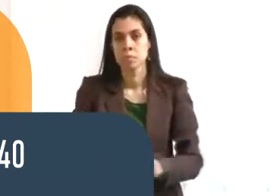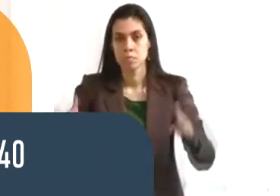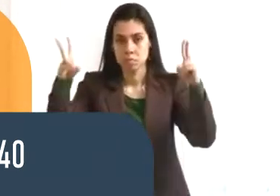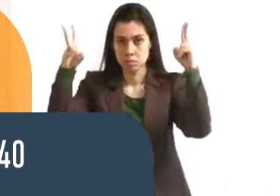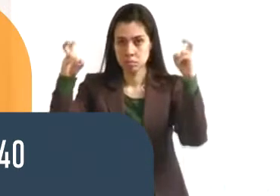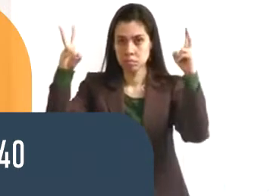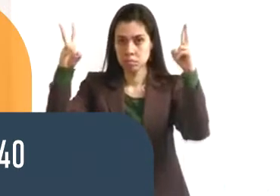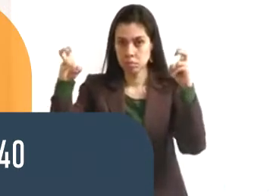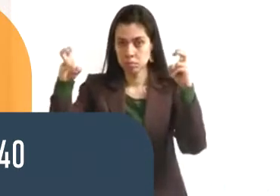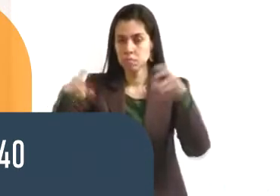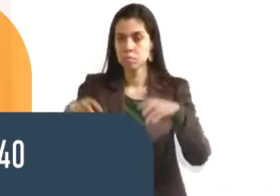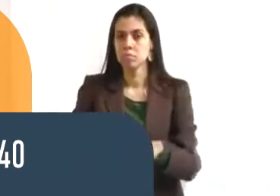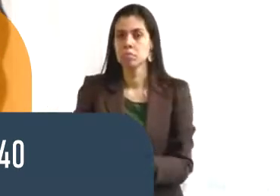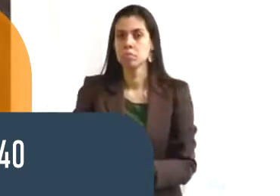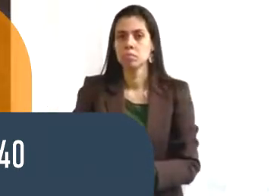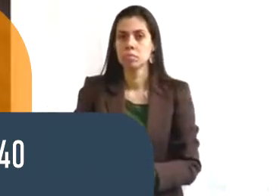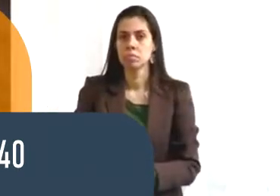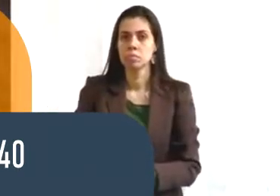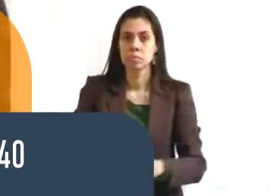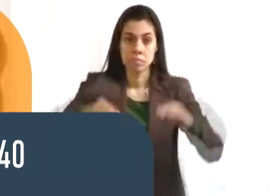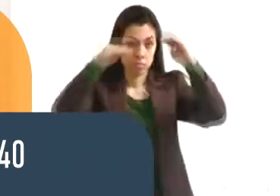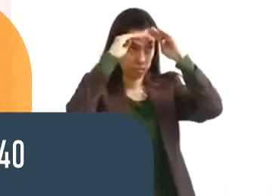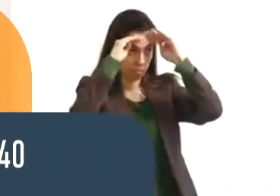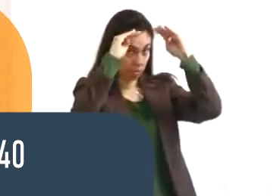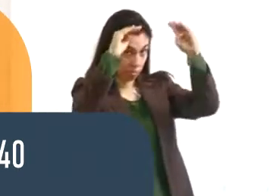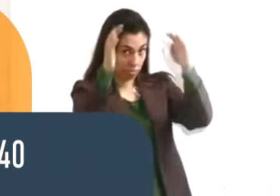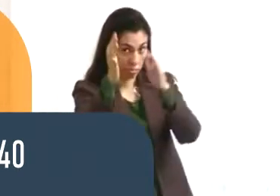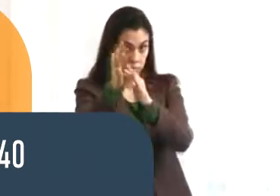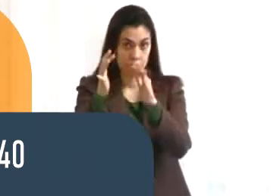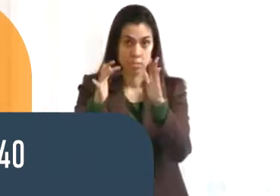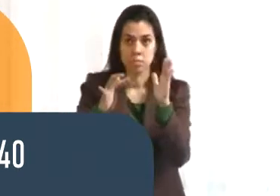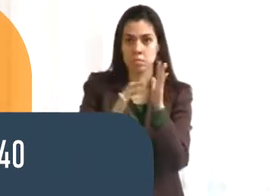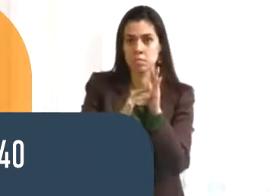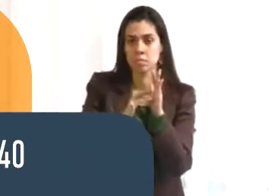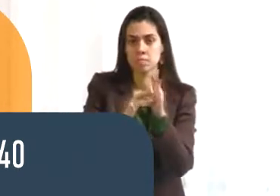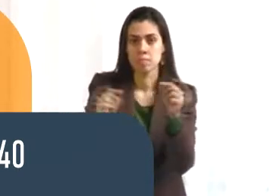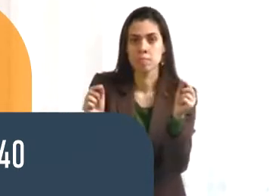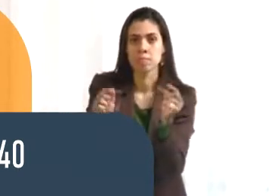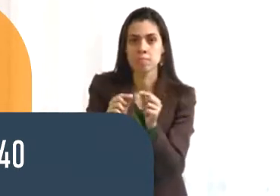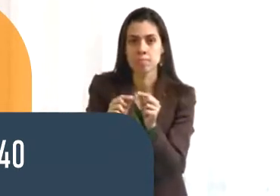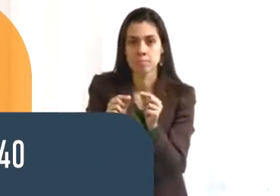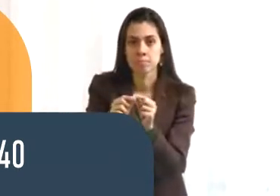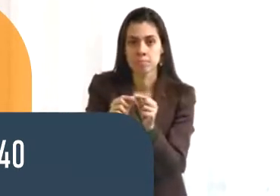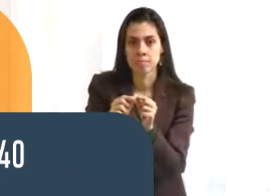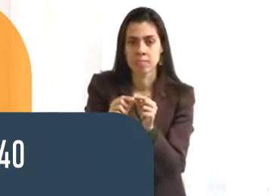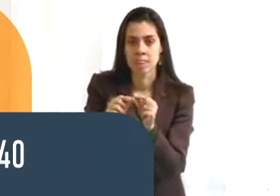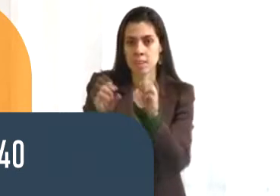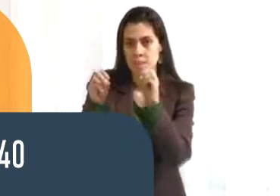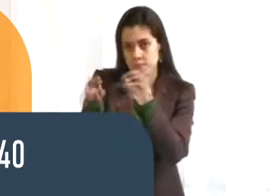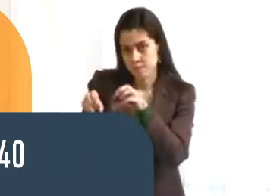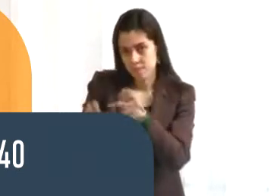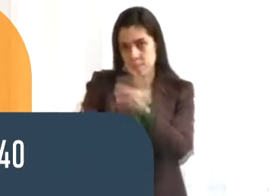manhã é: obedeça a Jesus, faça discípulos.